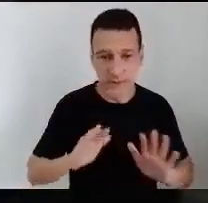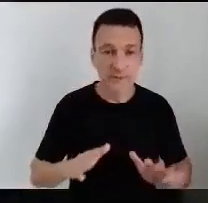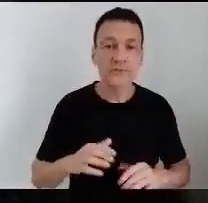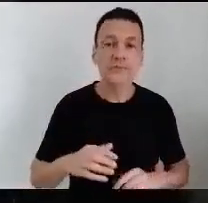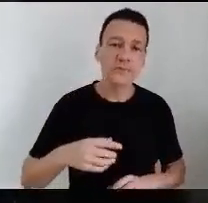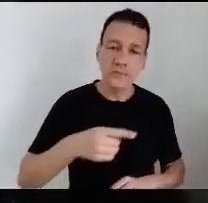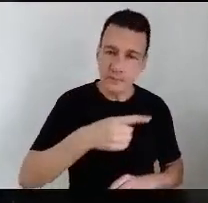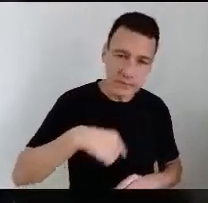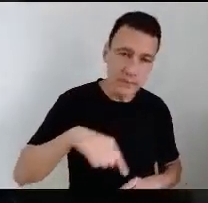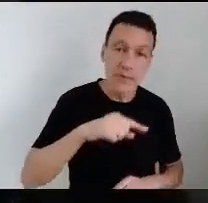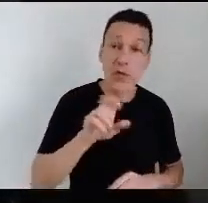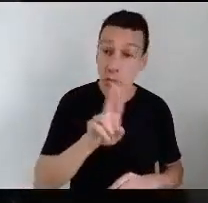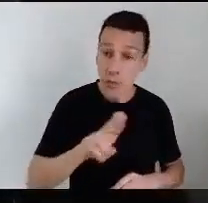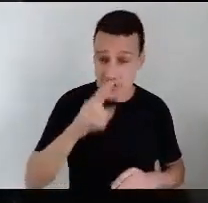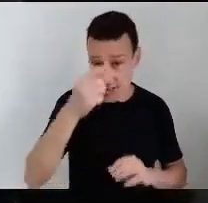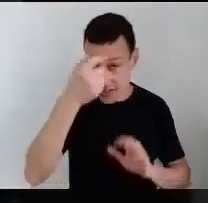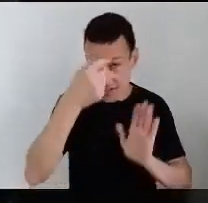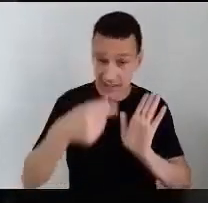gente consegue